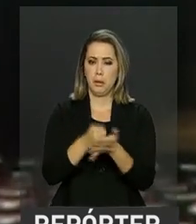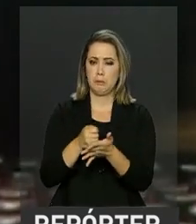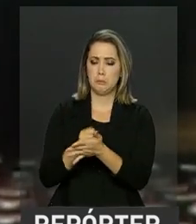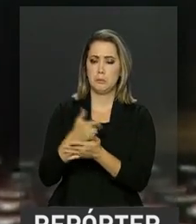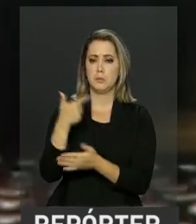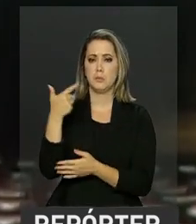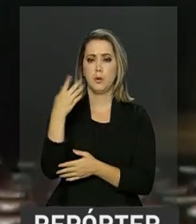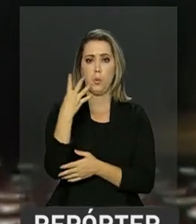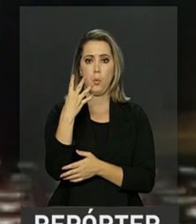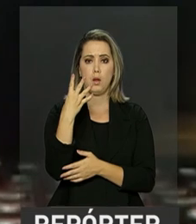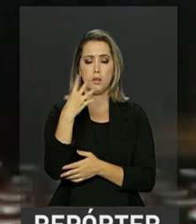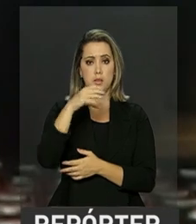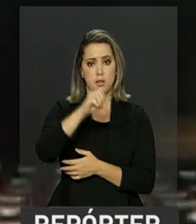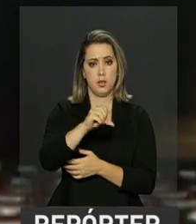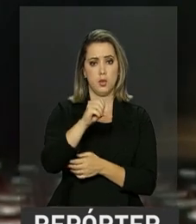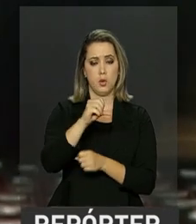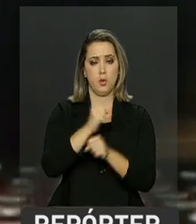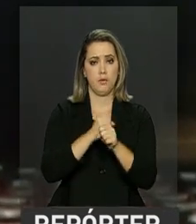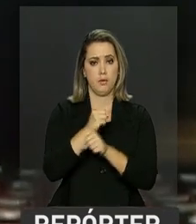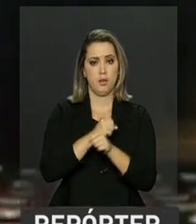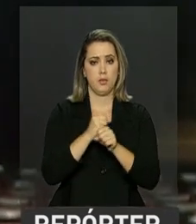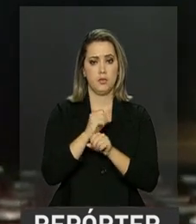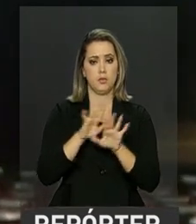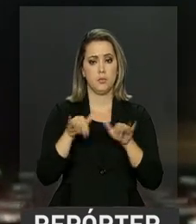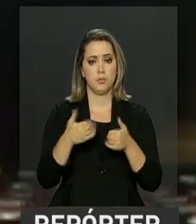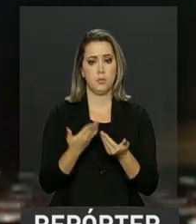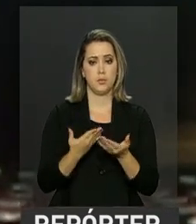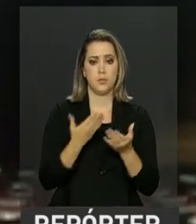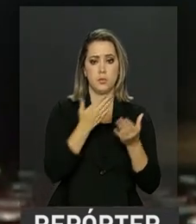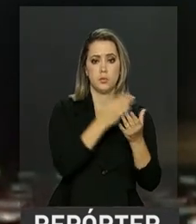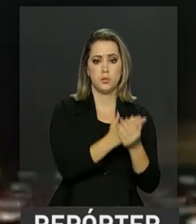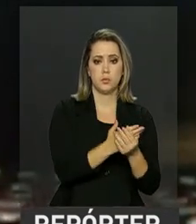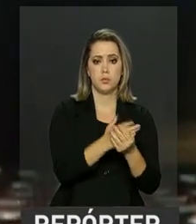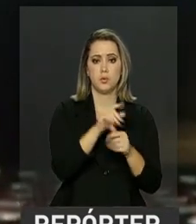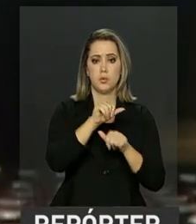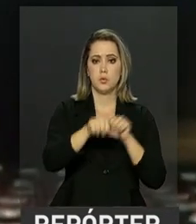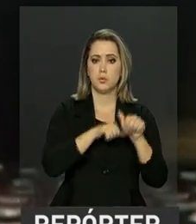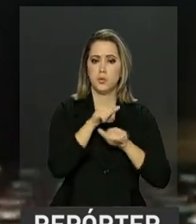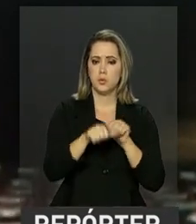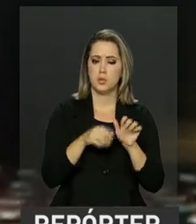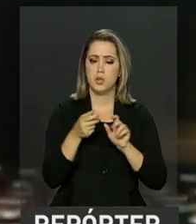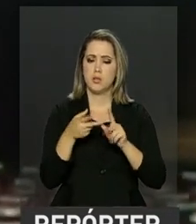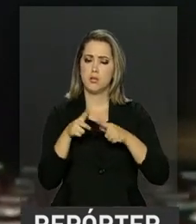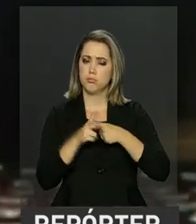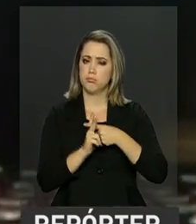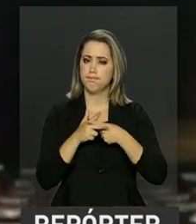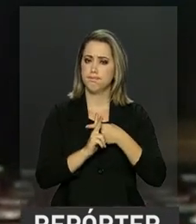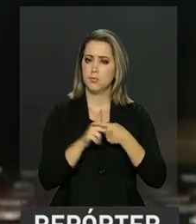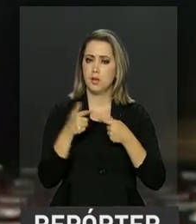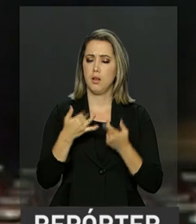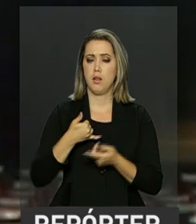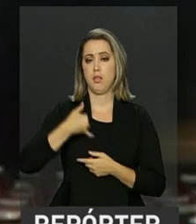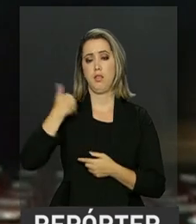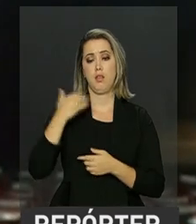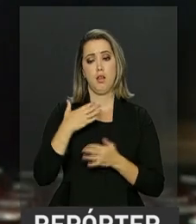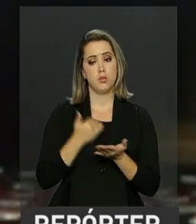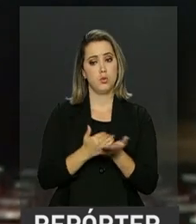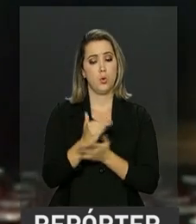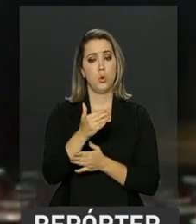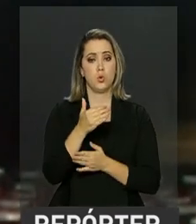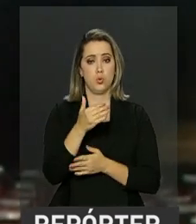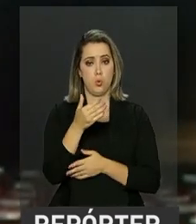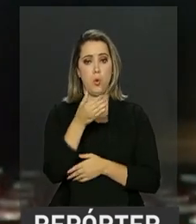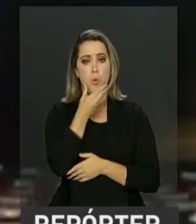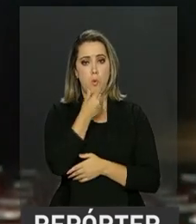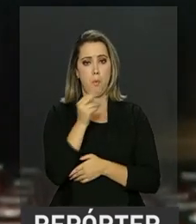era de 49 anos o texto enviado pelo governo ao congresso passou por alguns ajustes a idade mínima foi mantida para os